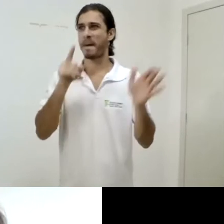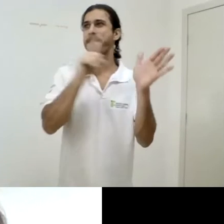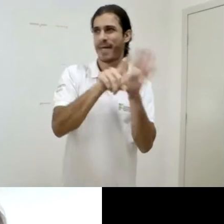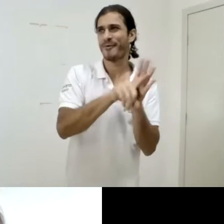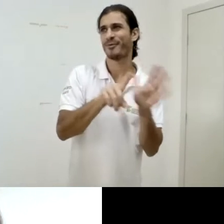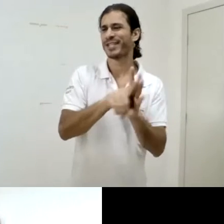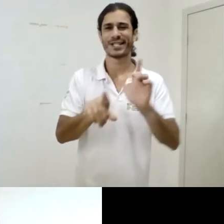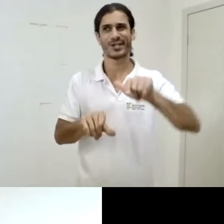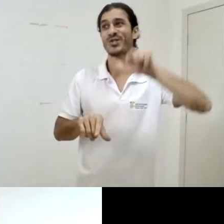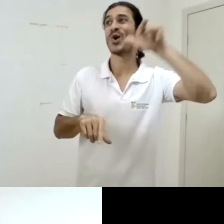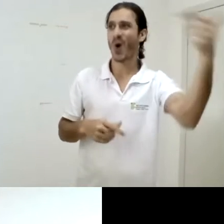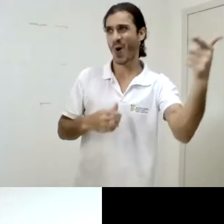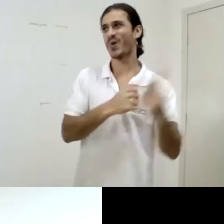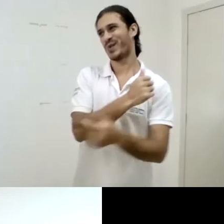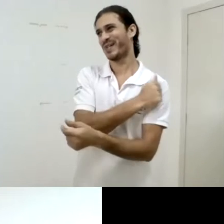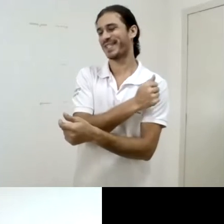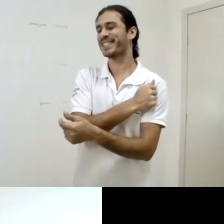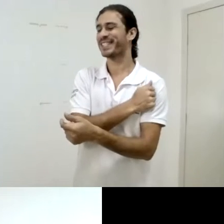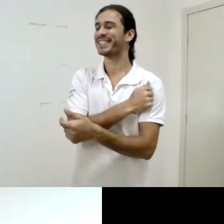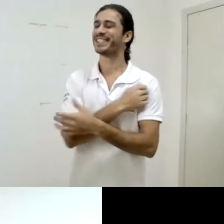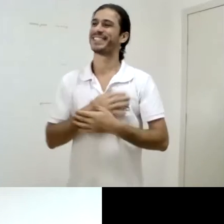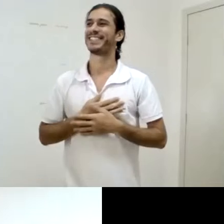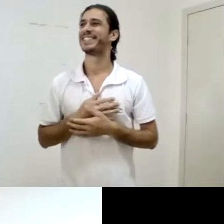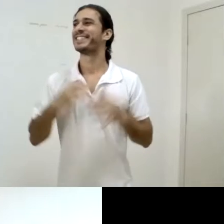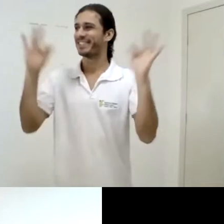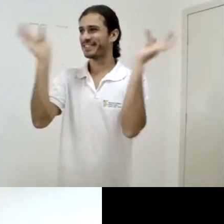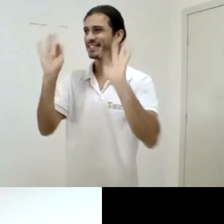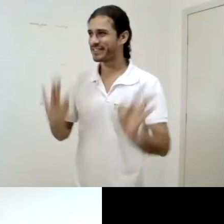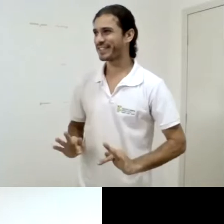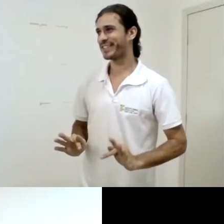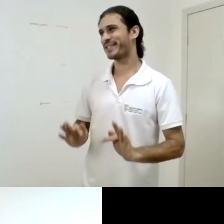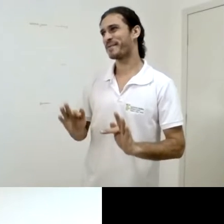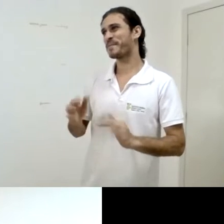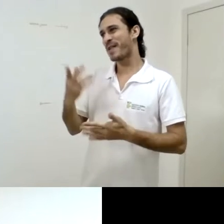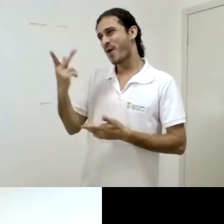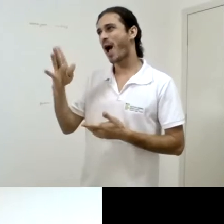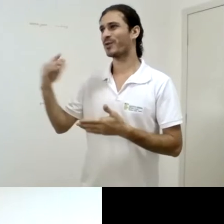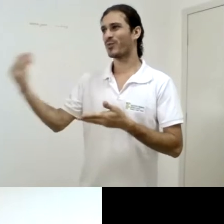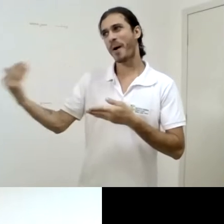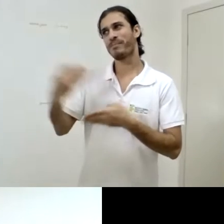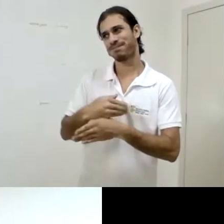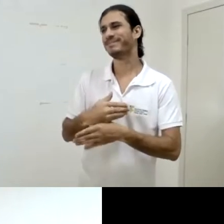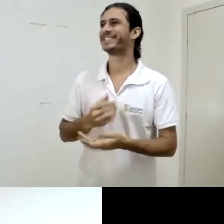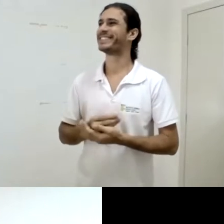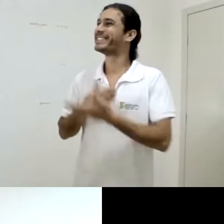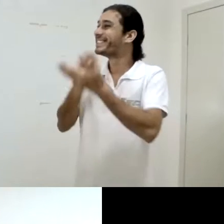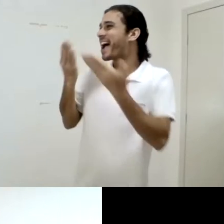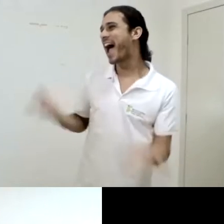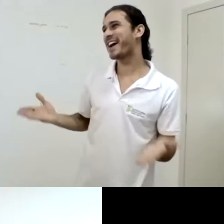e regressos. A gente fica muito feliz com a sua participação. A senhora é muito simpática.